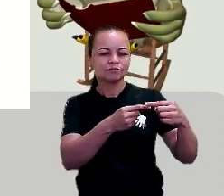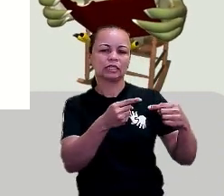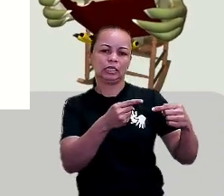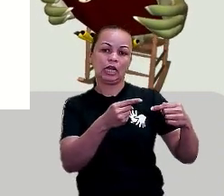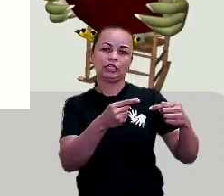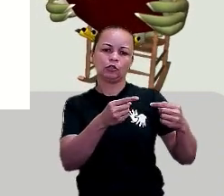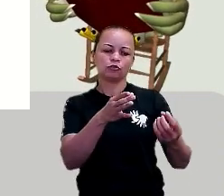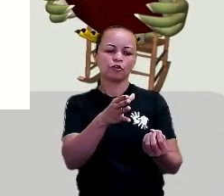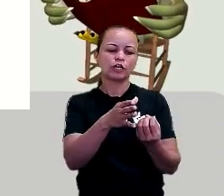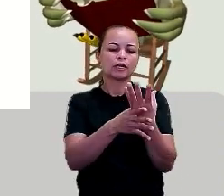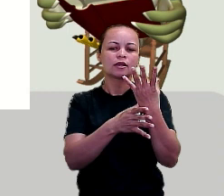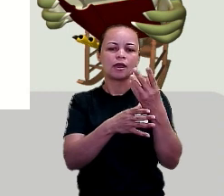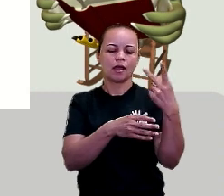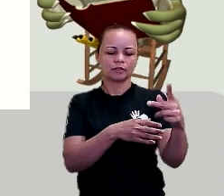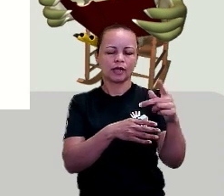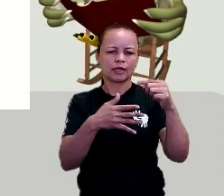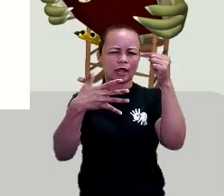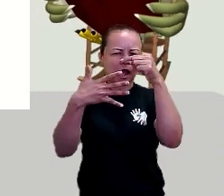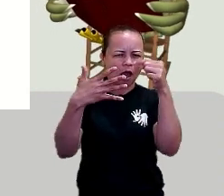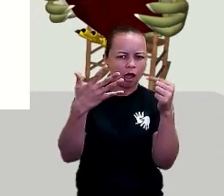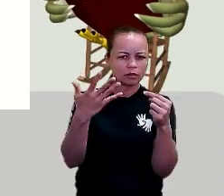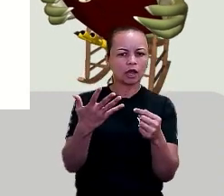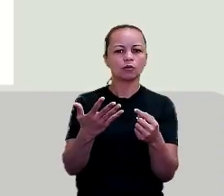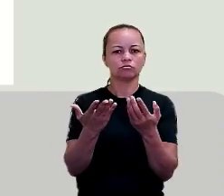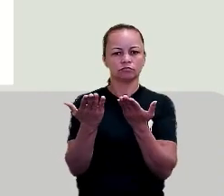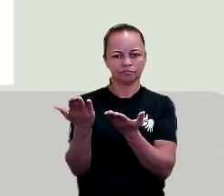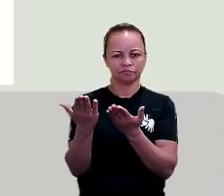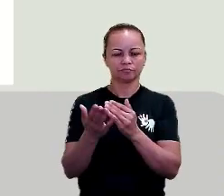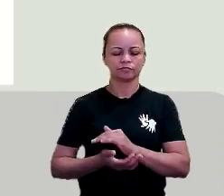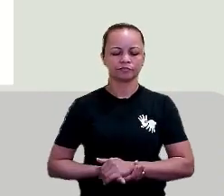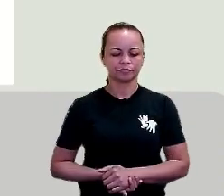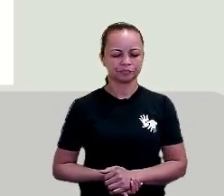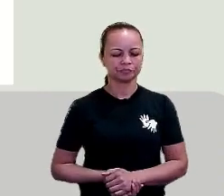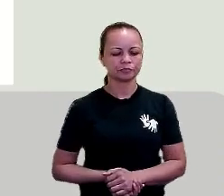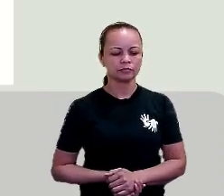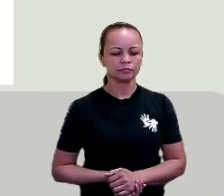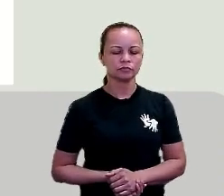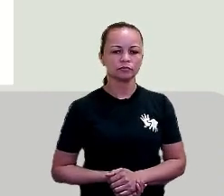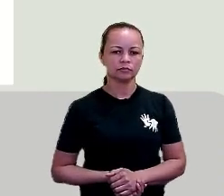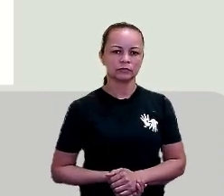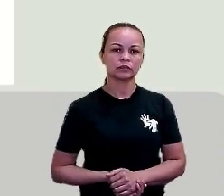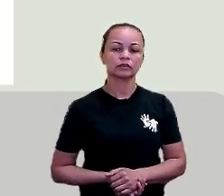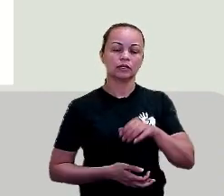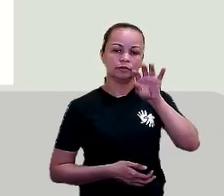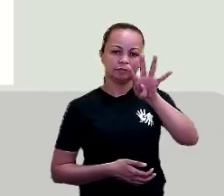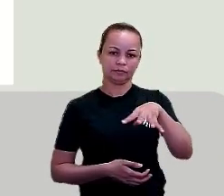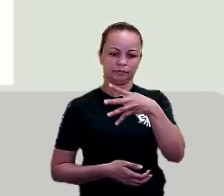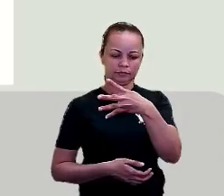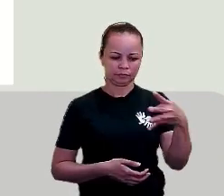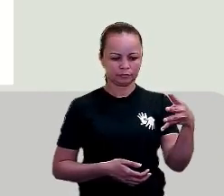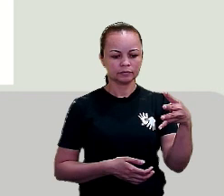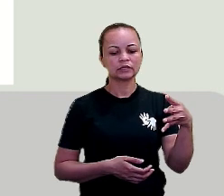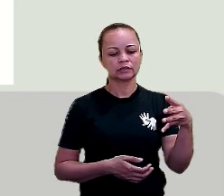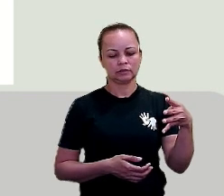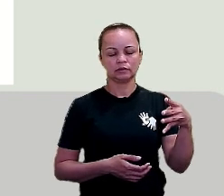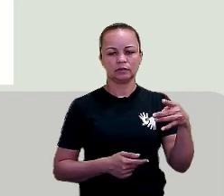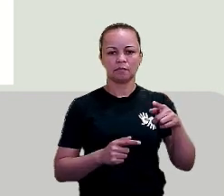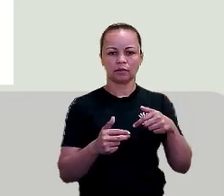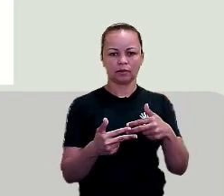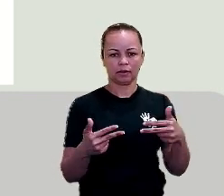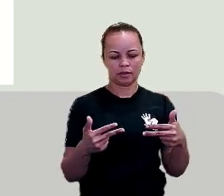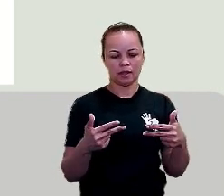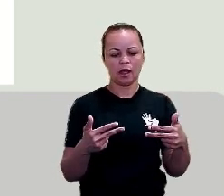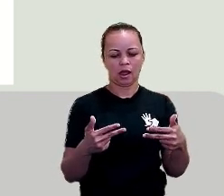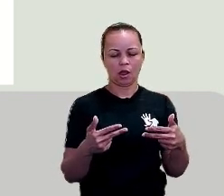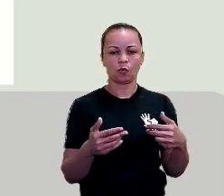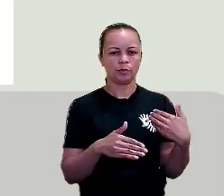onde surgiu esses bens que a gente está vendo aí. Tabela de material e produto. Veja só. A